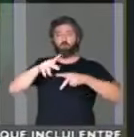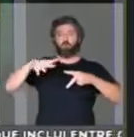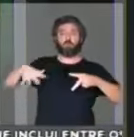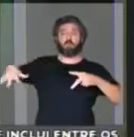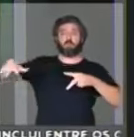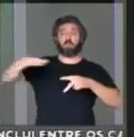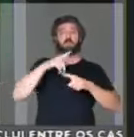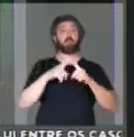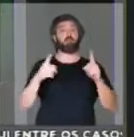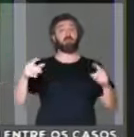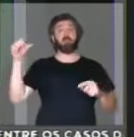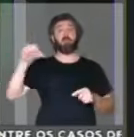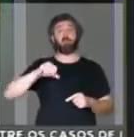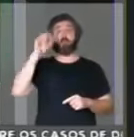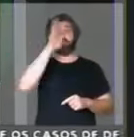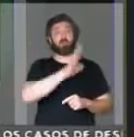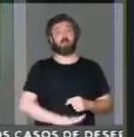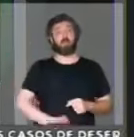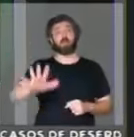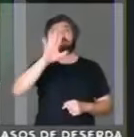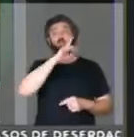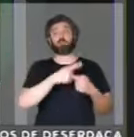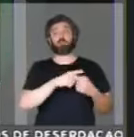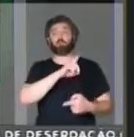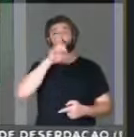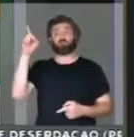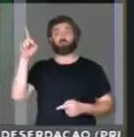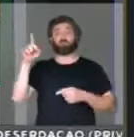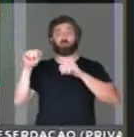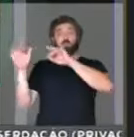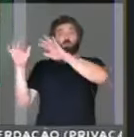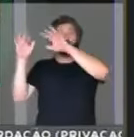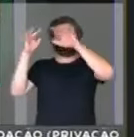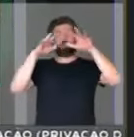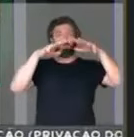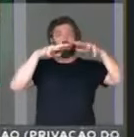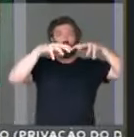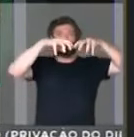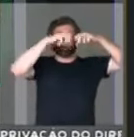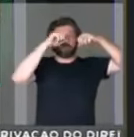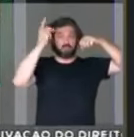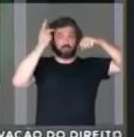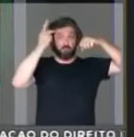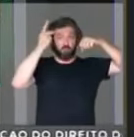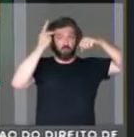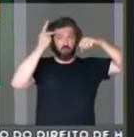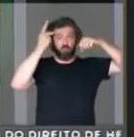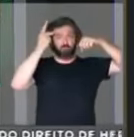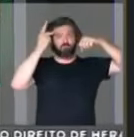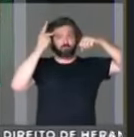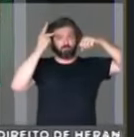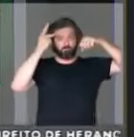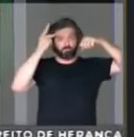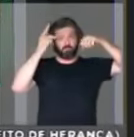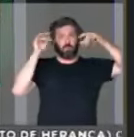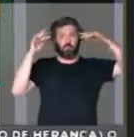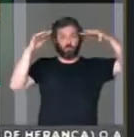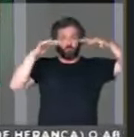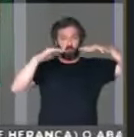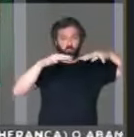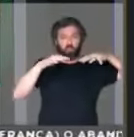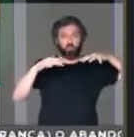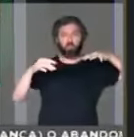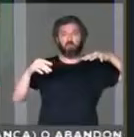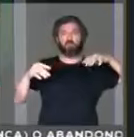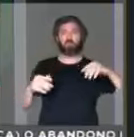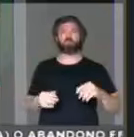mas também para todo o brasil o dia virou noite em são paulo o dia virou noite em são paulo tivemos problemas